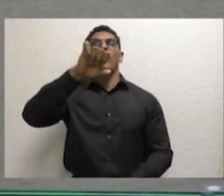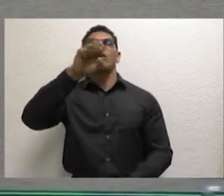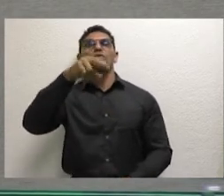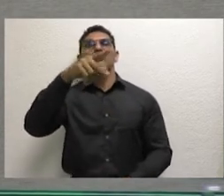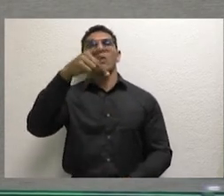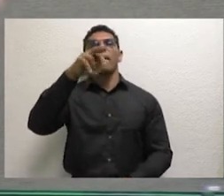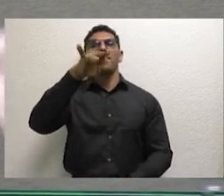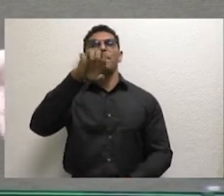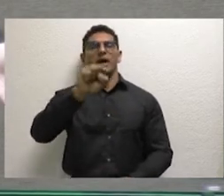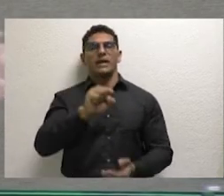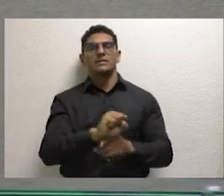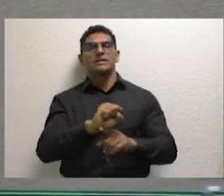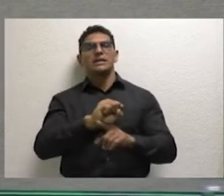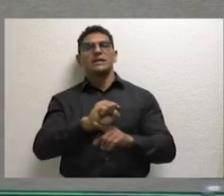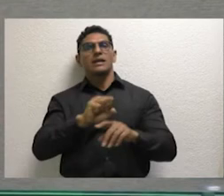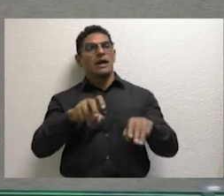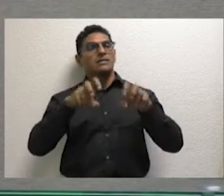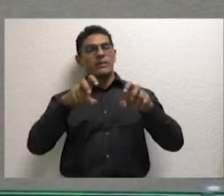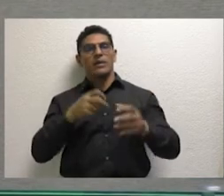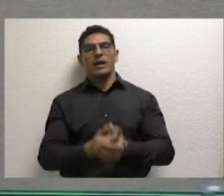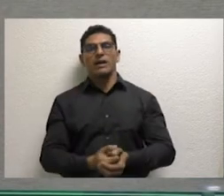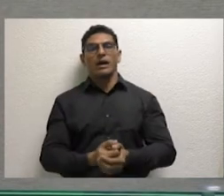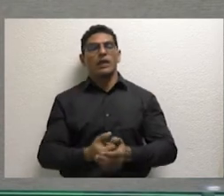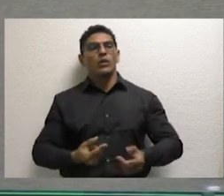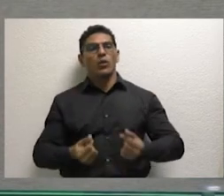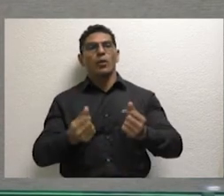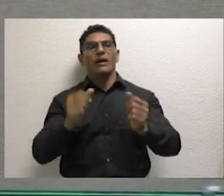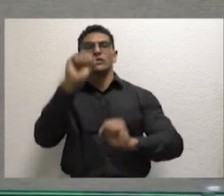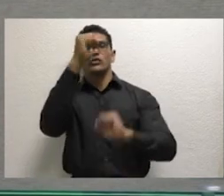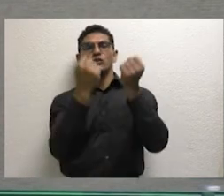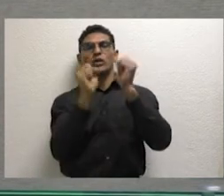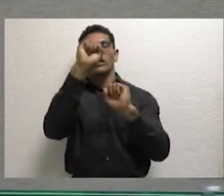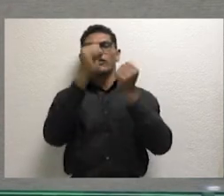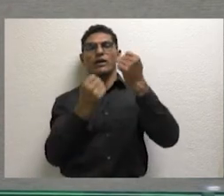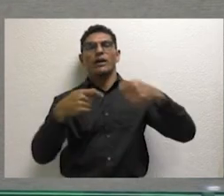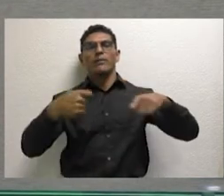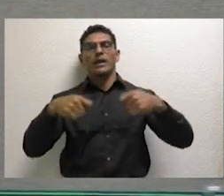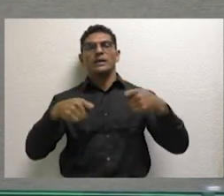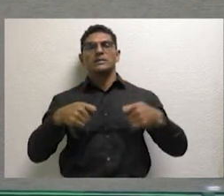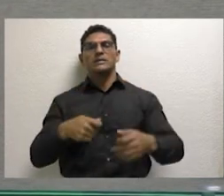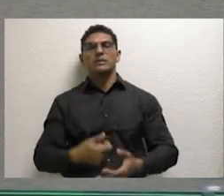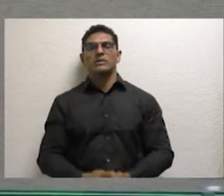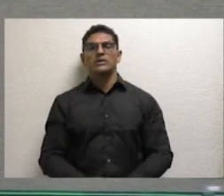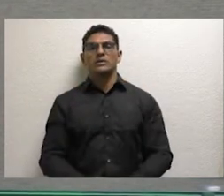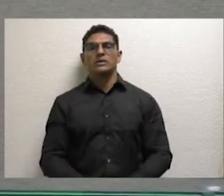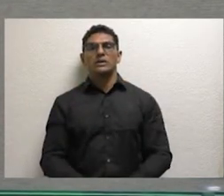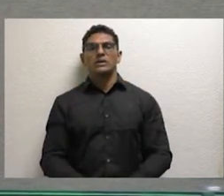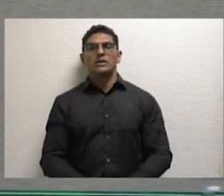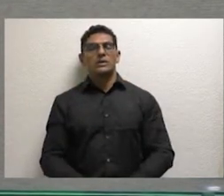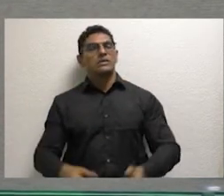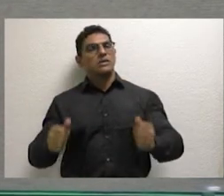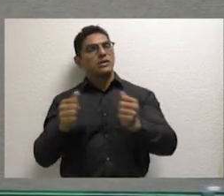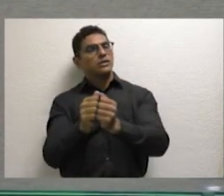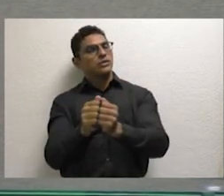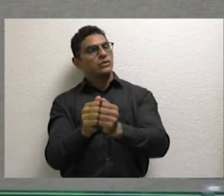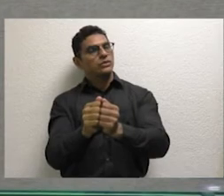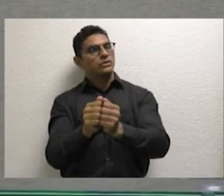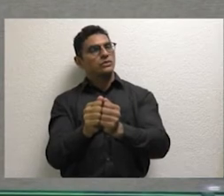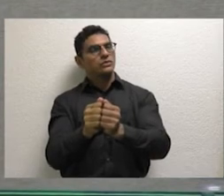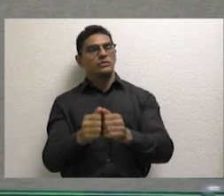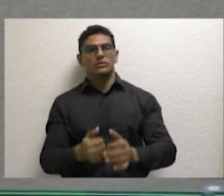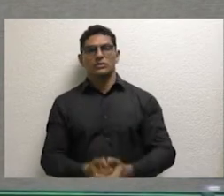Assembleia da Comissão de Indústria e Comércio Zona Franca precisamos estar mais próximos